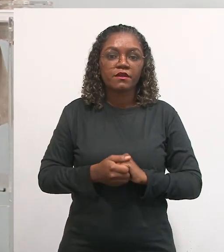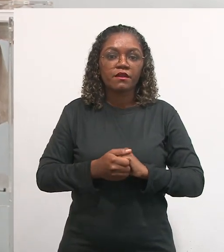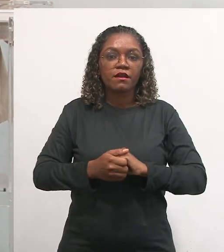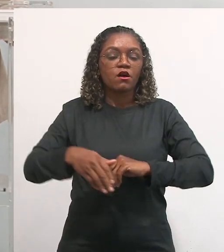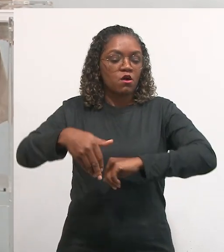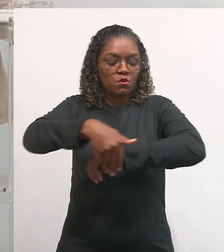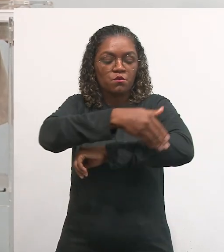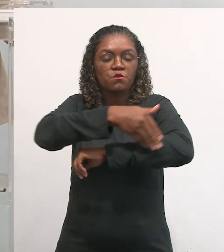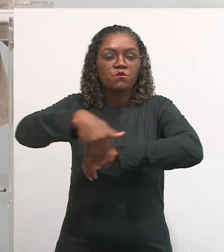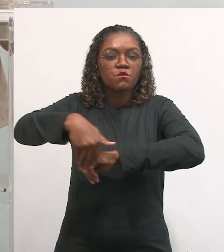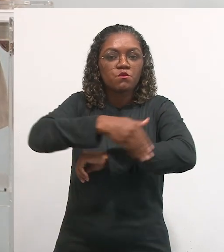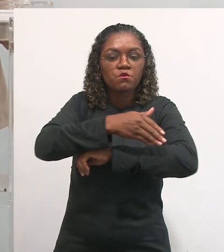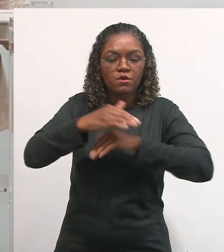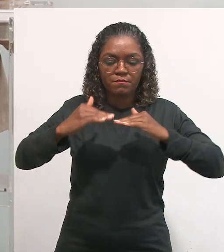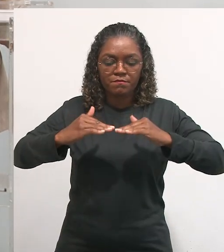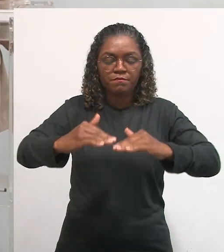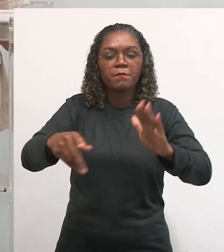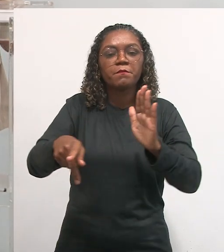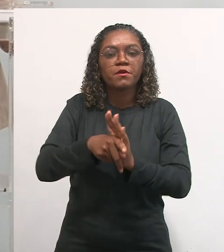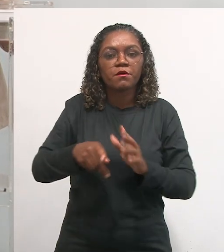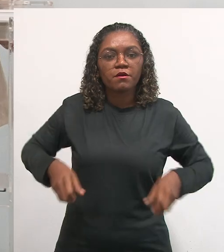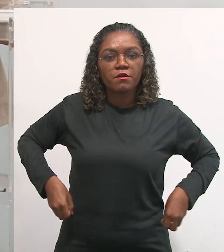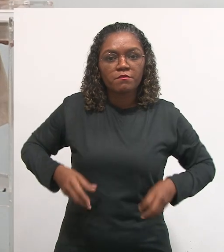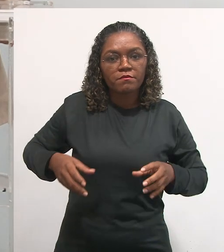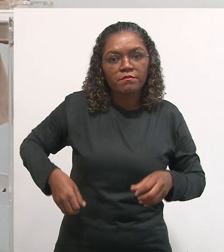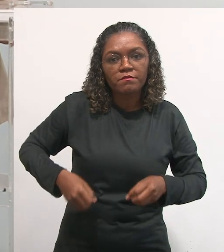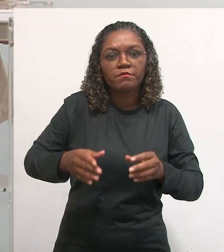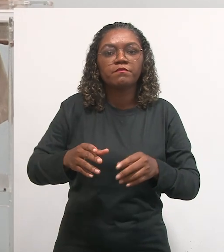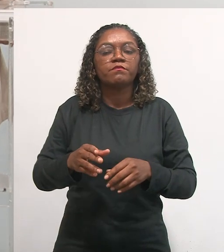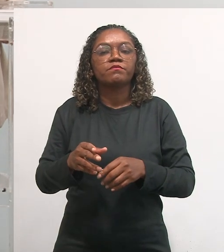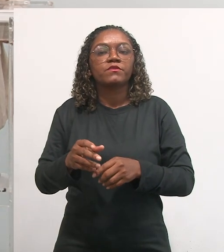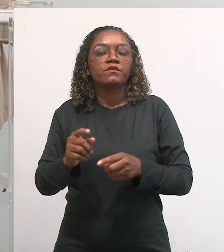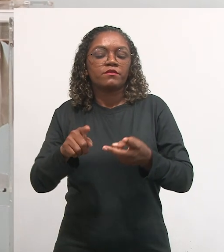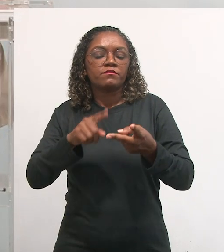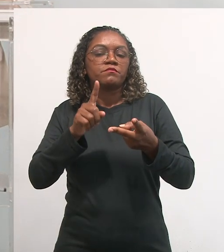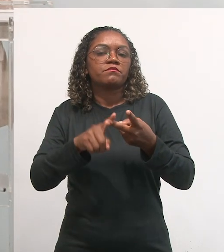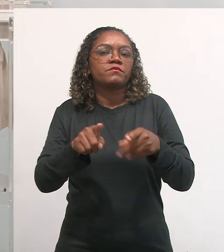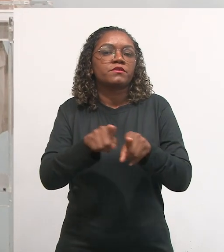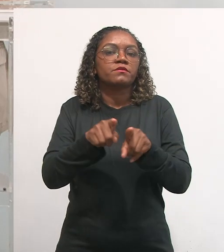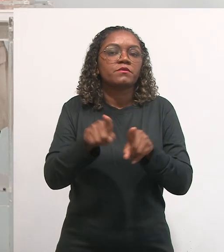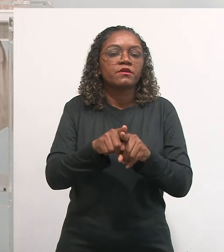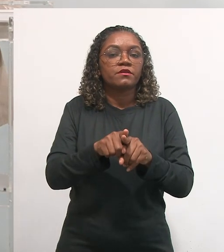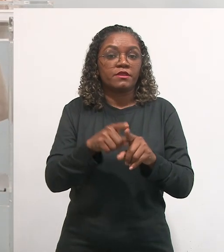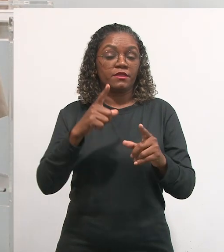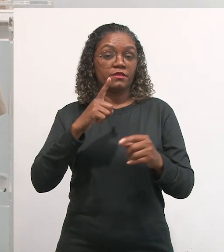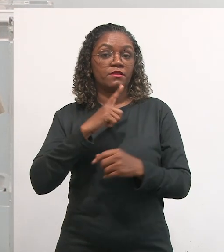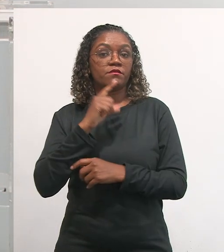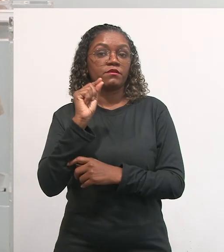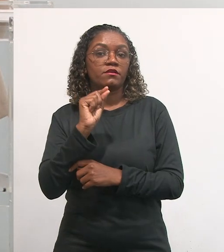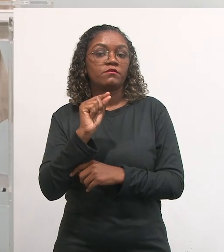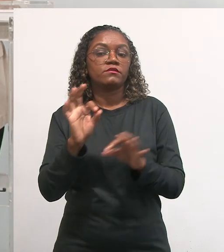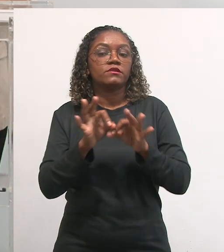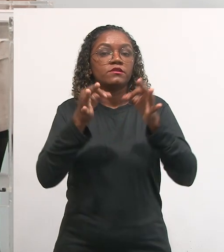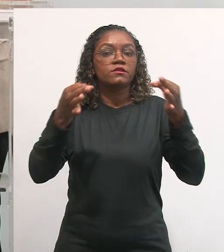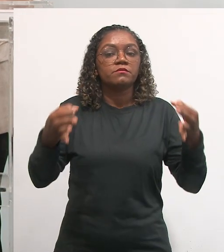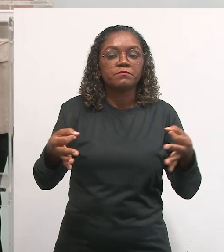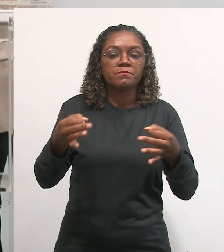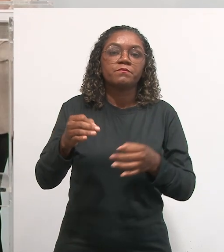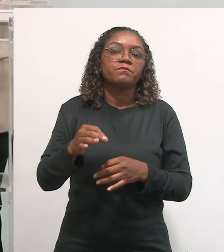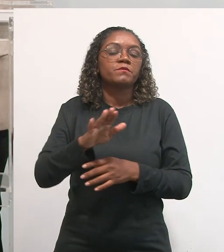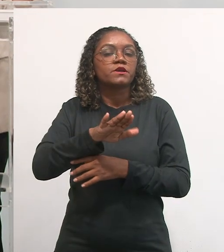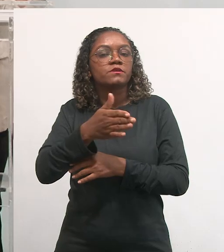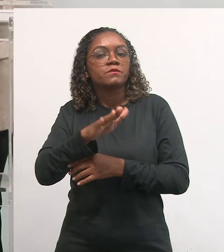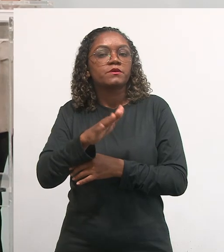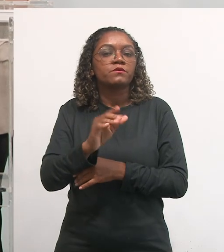para e uma rampa né que vai de inclinação para passar uma cadeira de rodas ele fala basicamente Qual é a